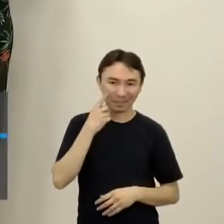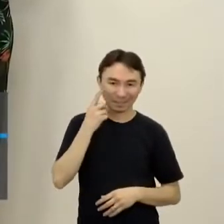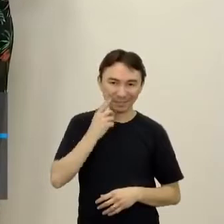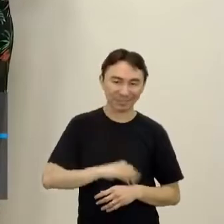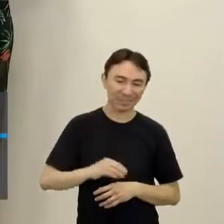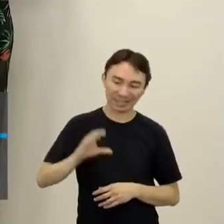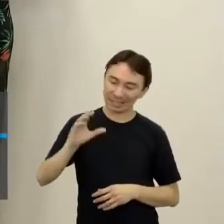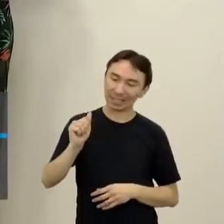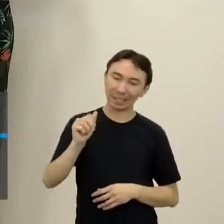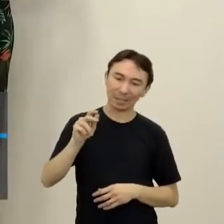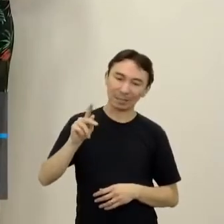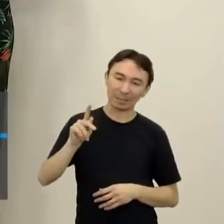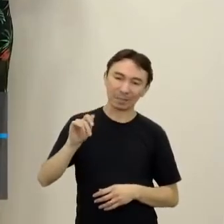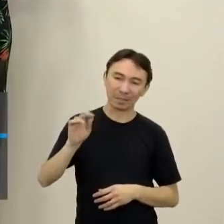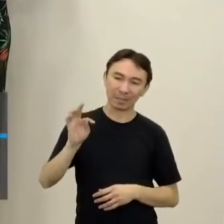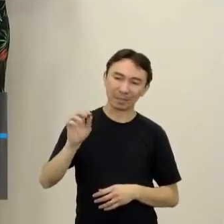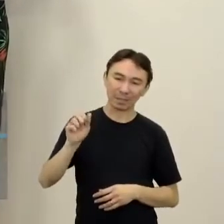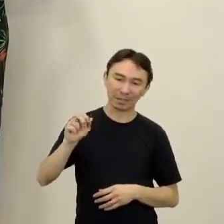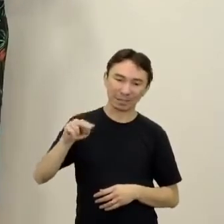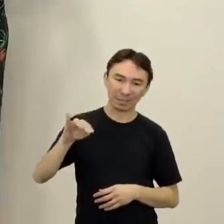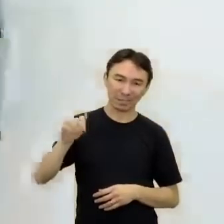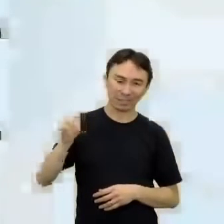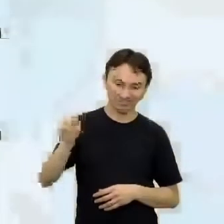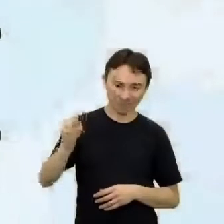hereditárias. Dá uma olhadinha no texto.